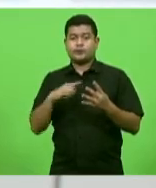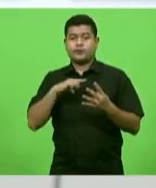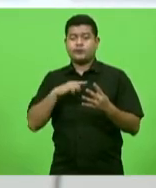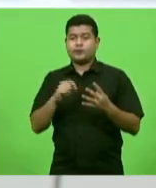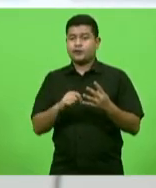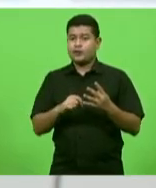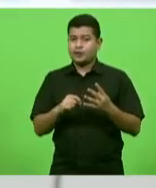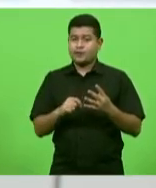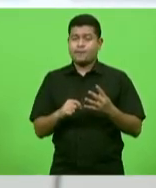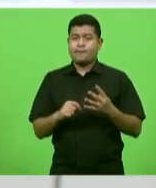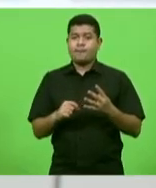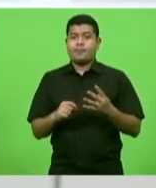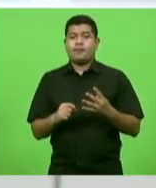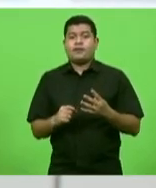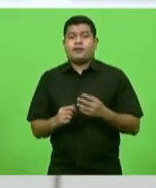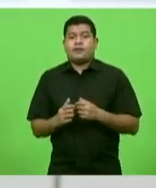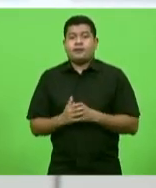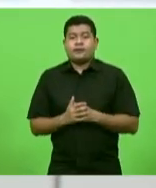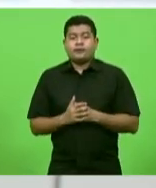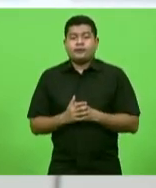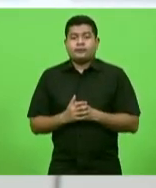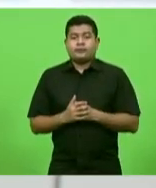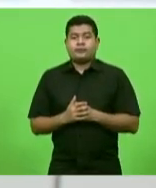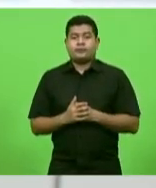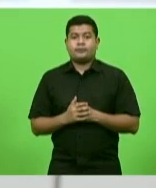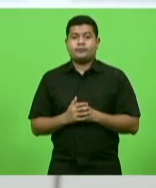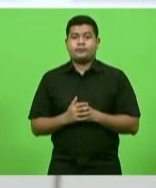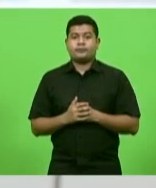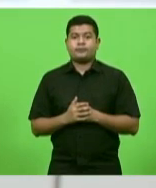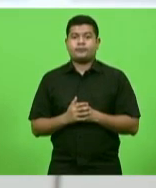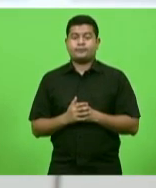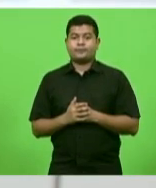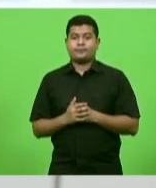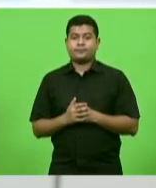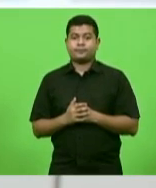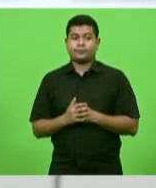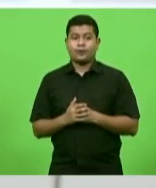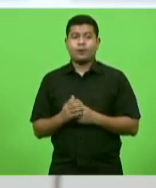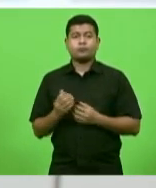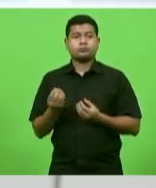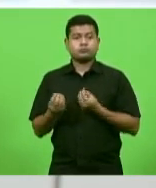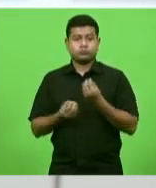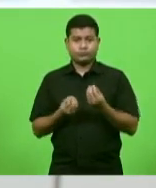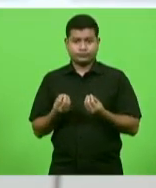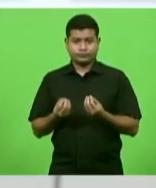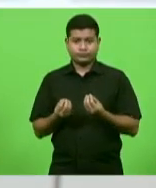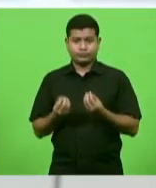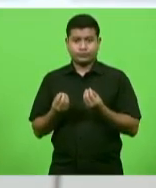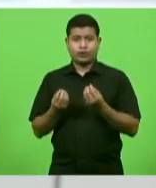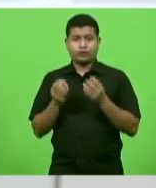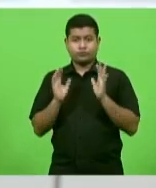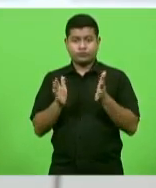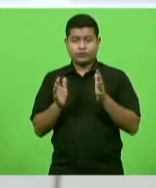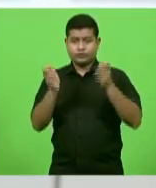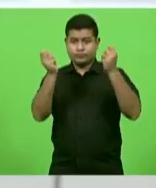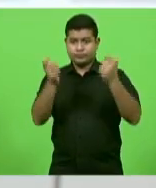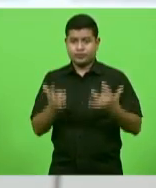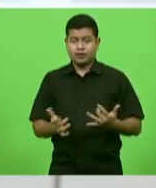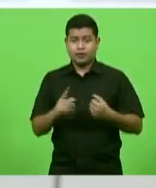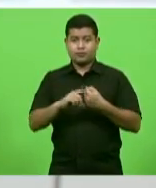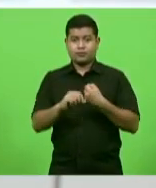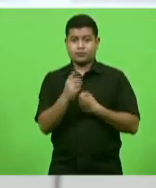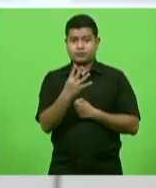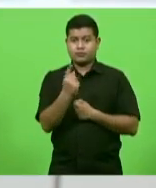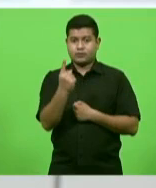fato e de direito posso da denúncia e como mencionado alhures o artigo